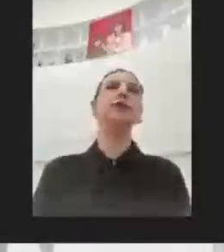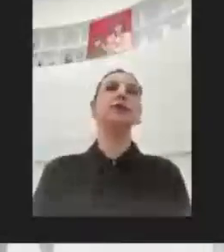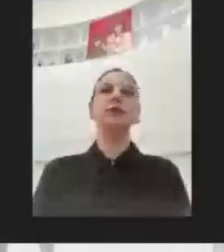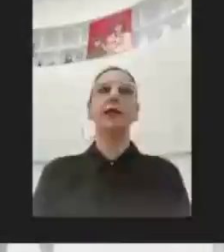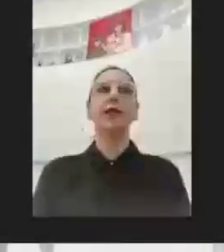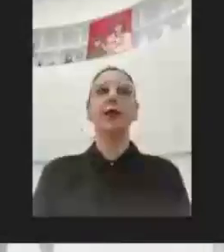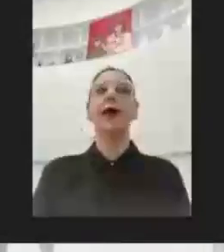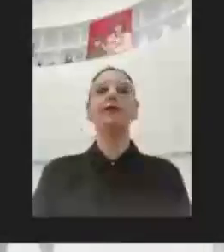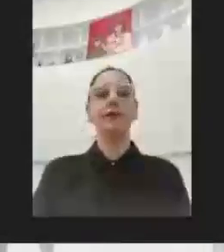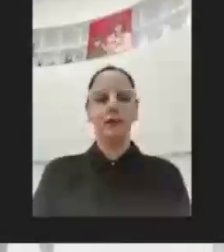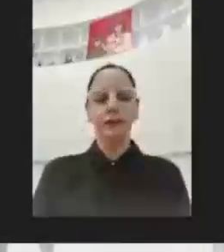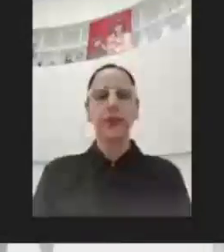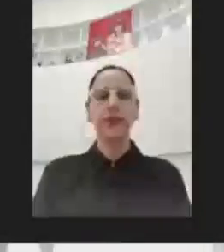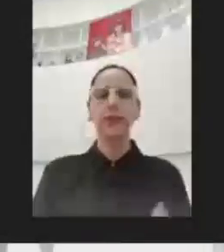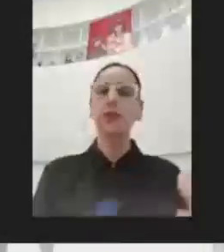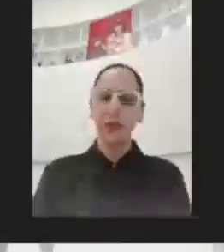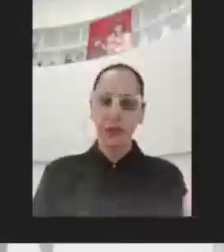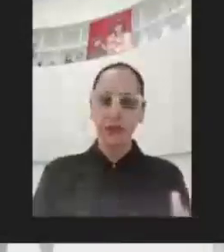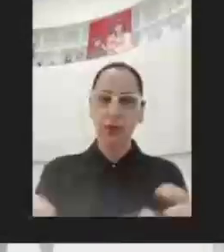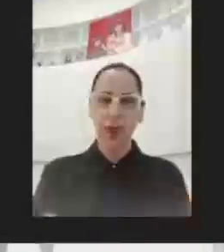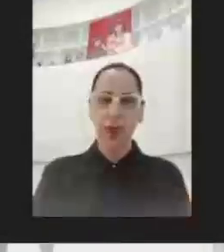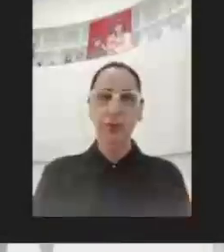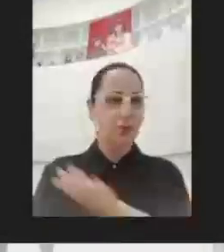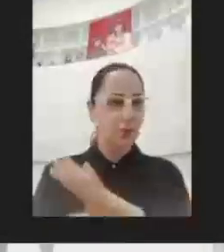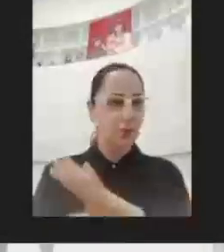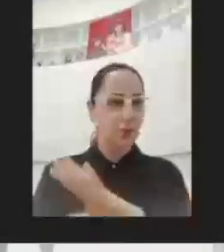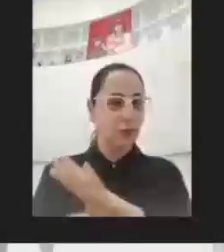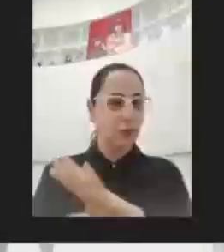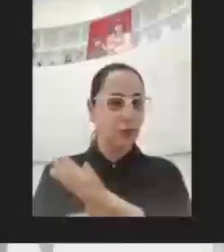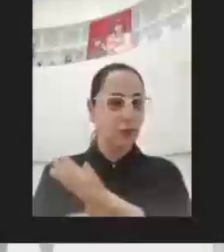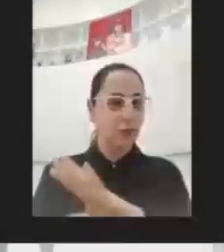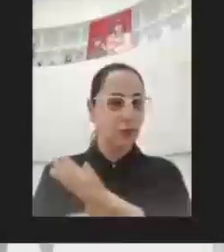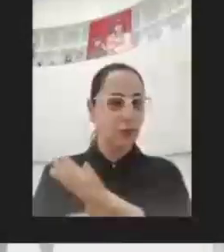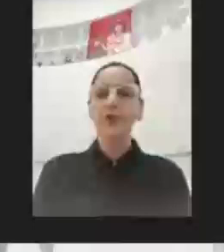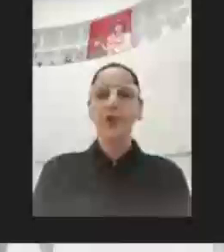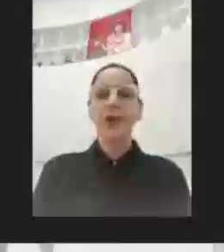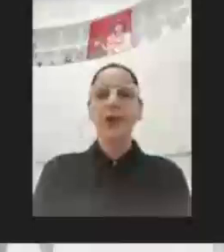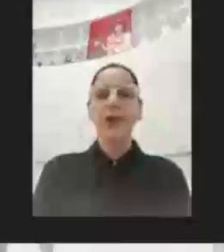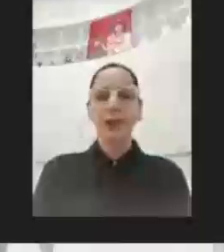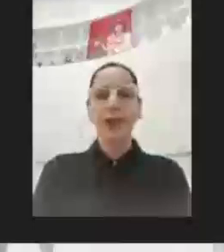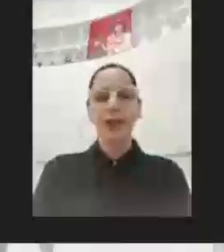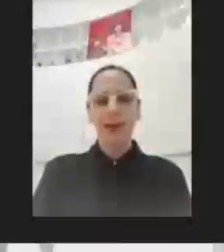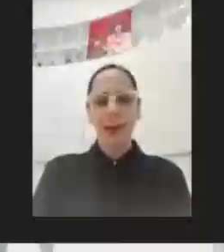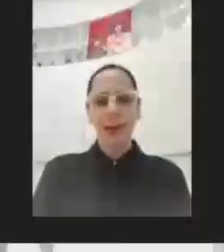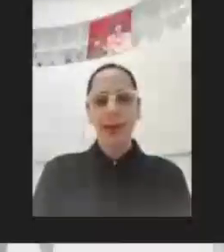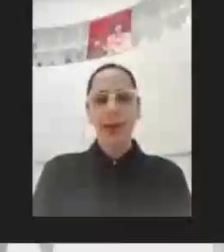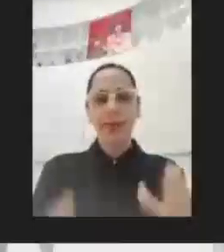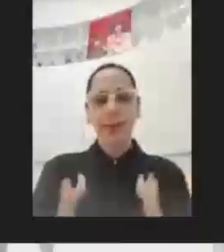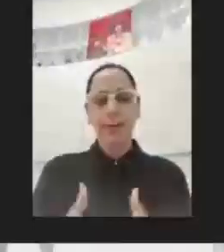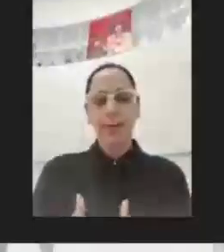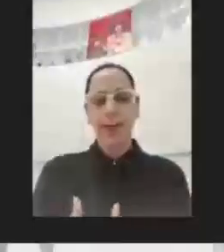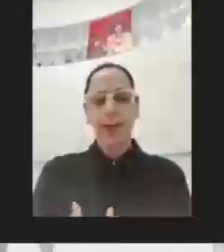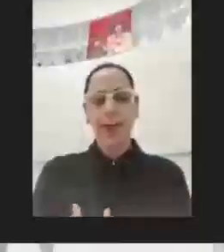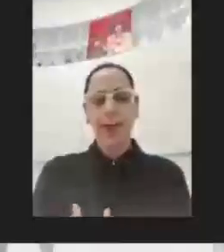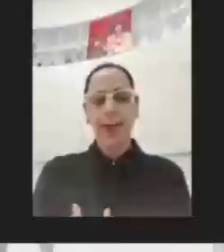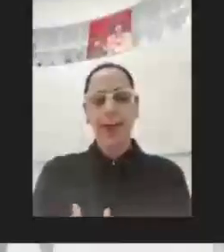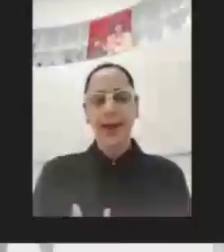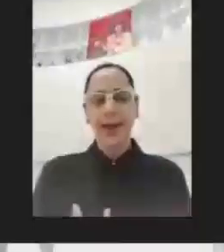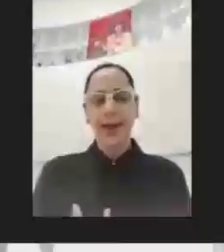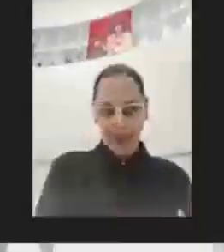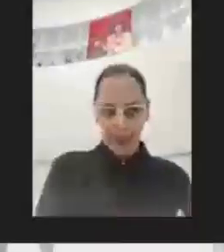aí do Ministério da Saúde, que são bem legais e dão informações corretas, não cruza, e já acolher essa